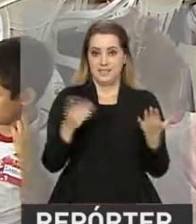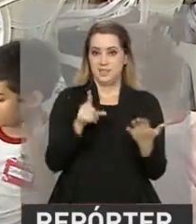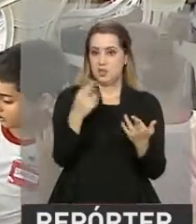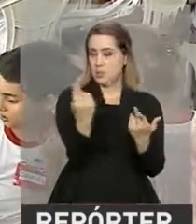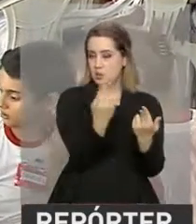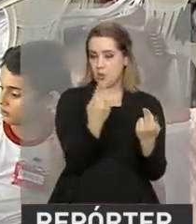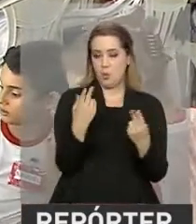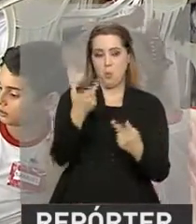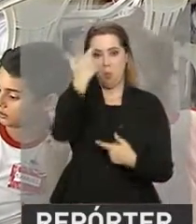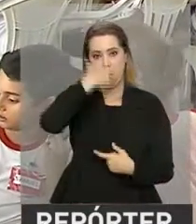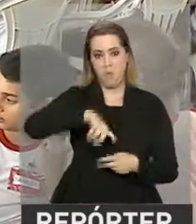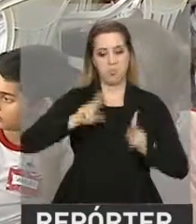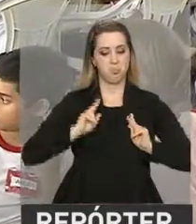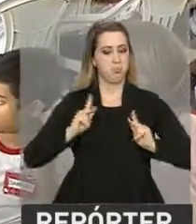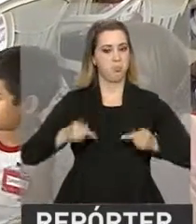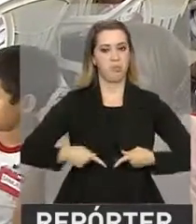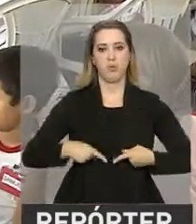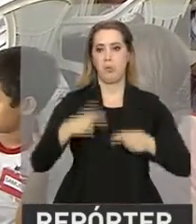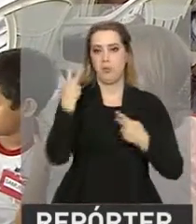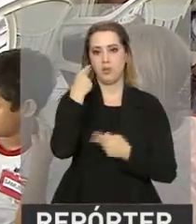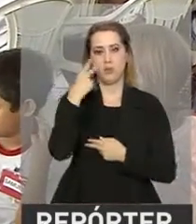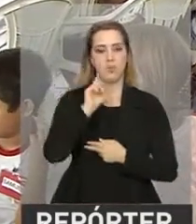ser humano normal única coisa que eles têm uma deficiência